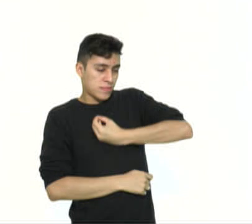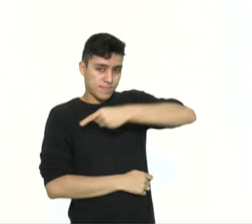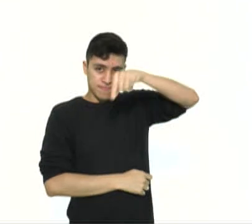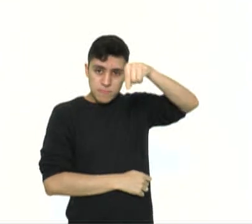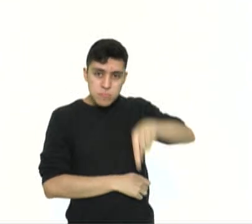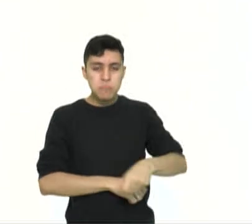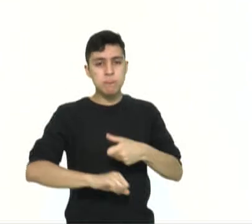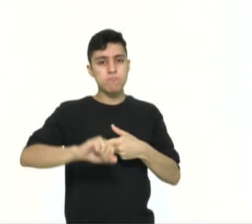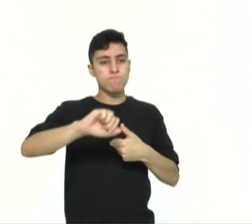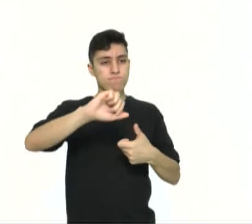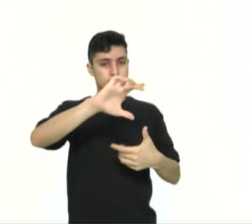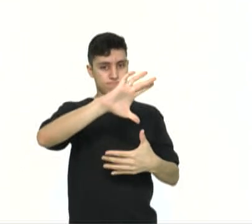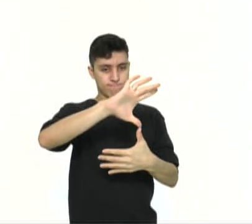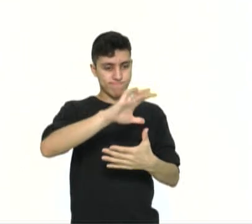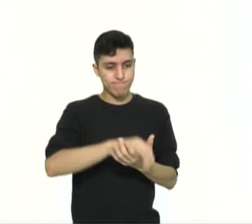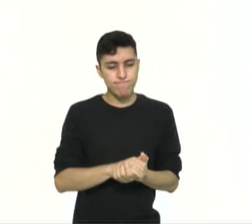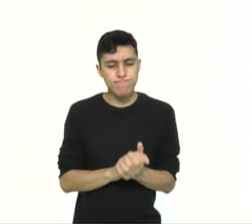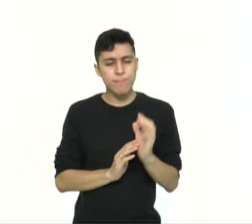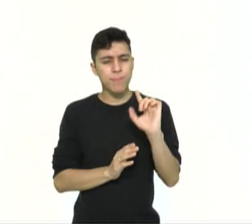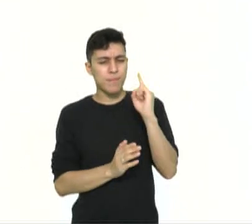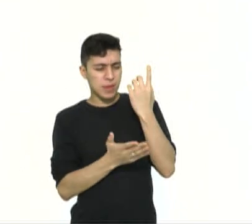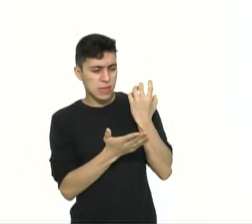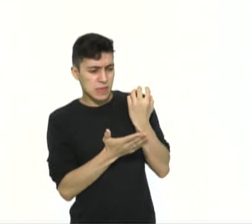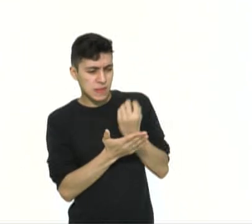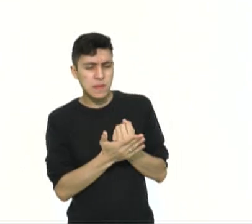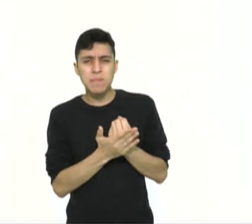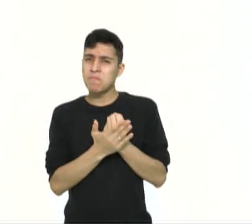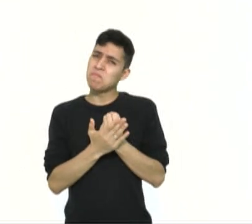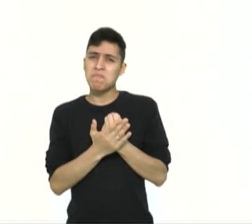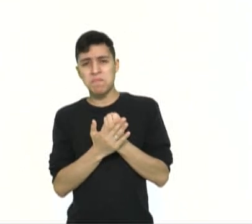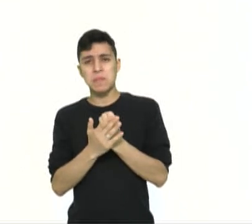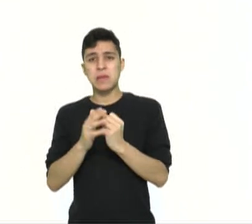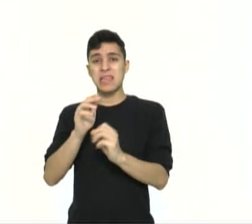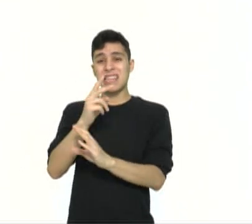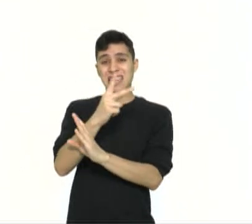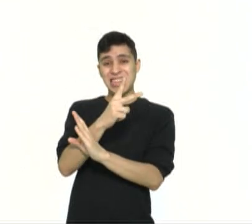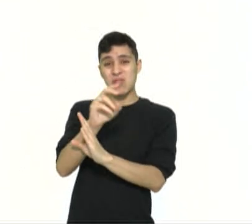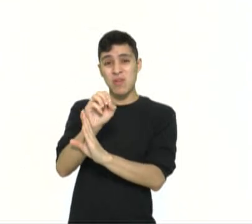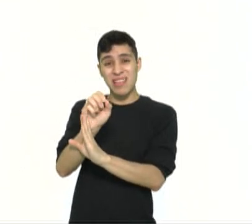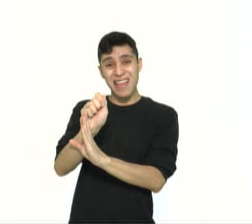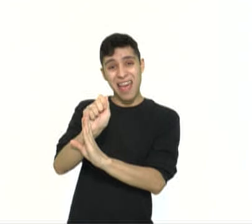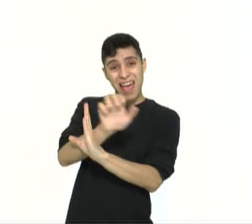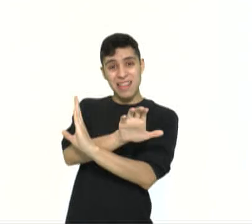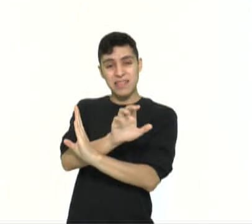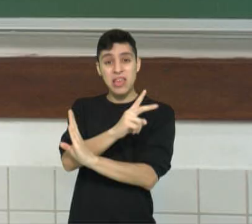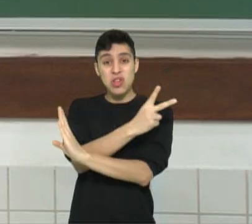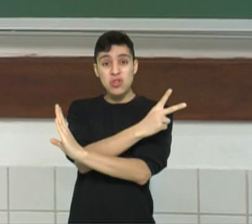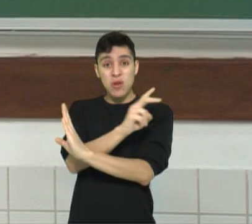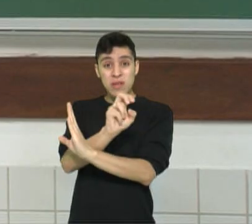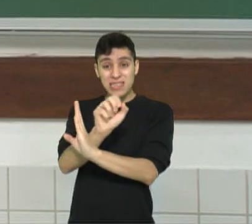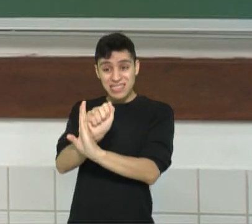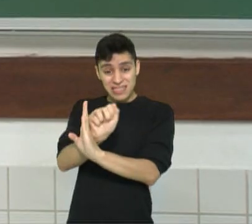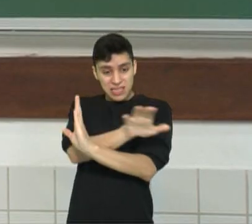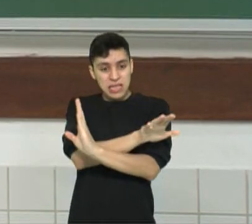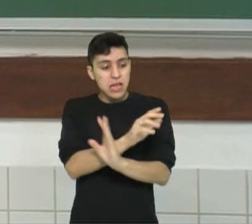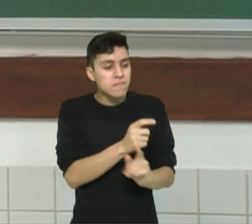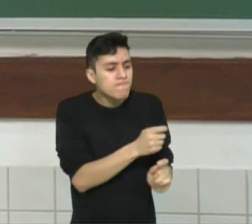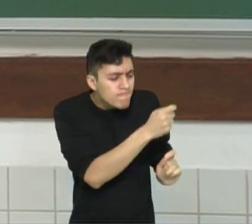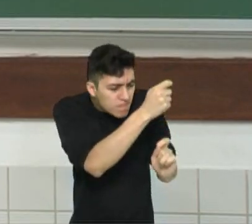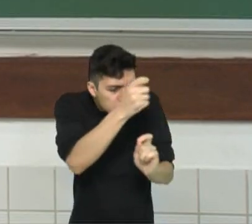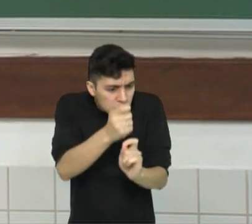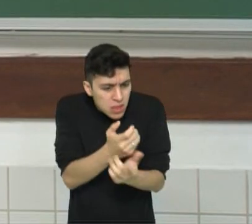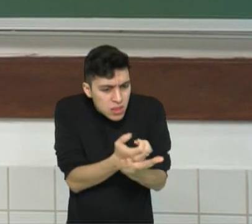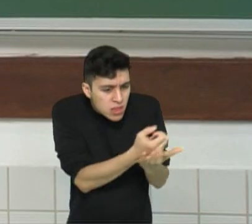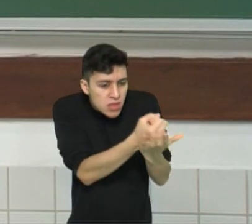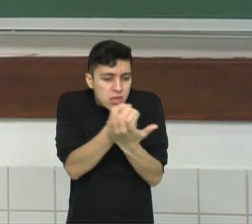Os primeiros registros datam de 2.500 anos antes de Cristo. A gente está falando de registros arqueológicos, né,